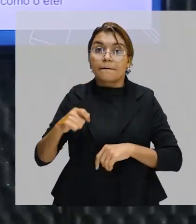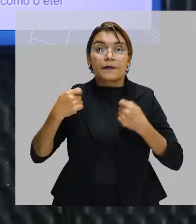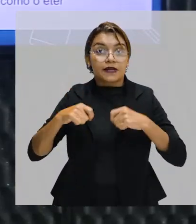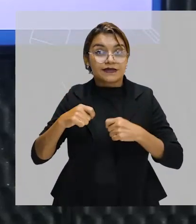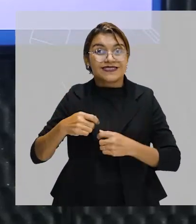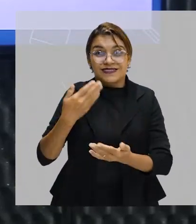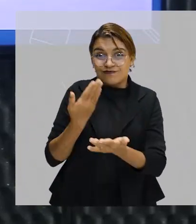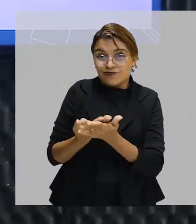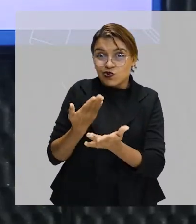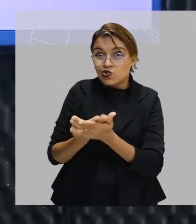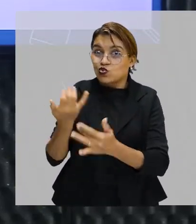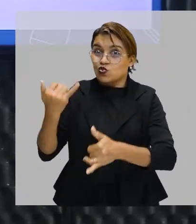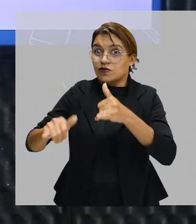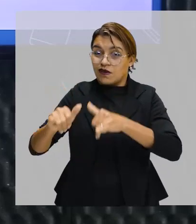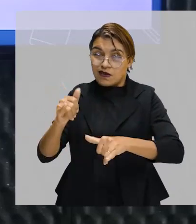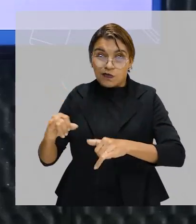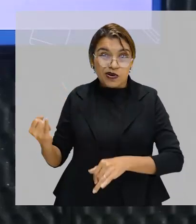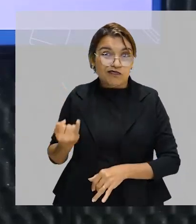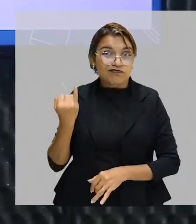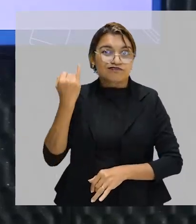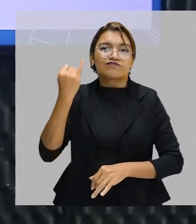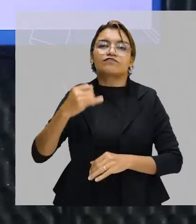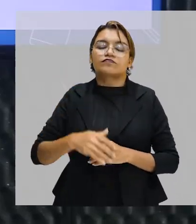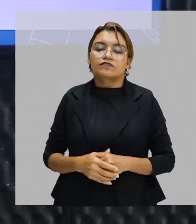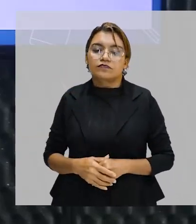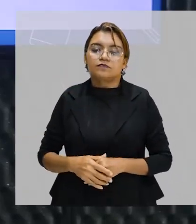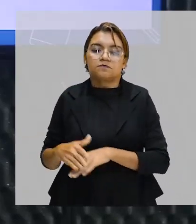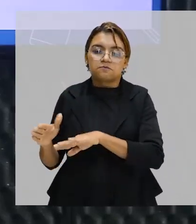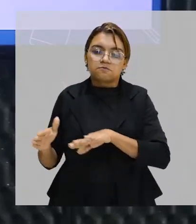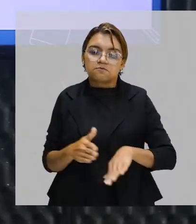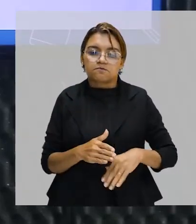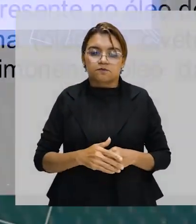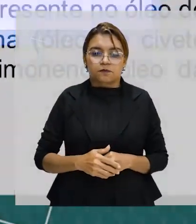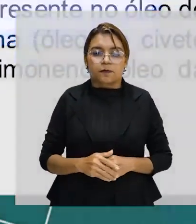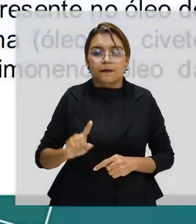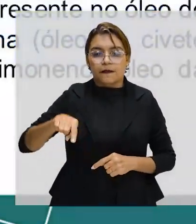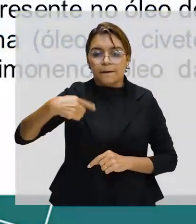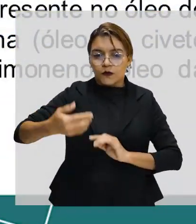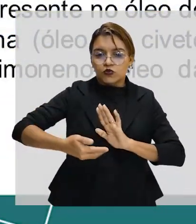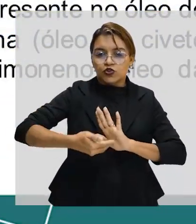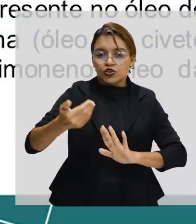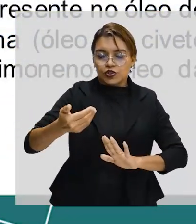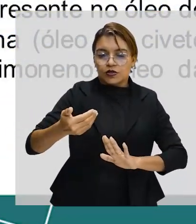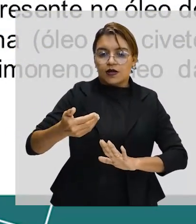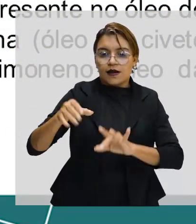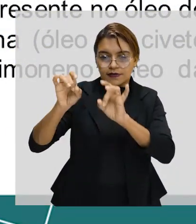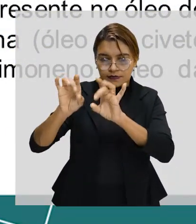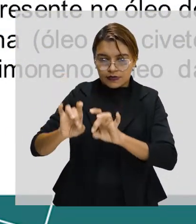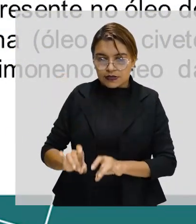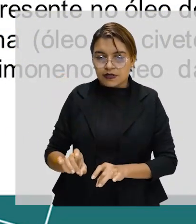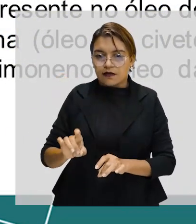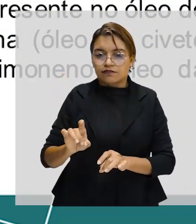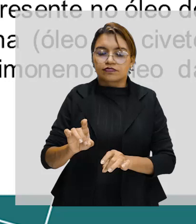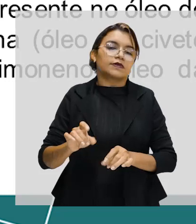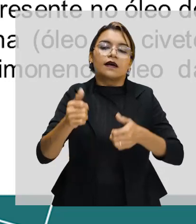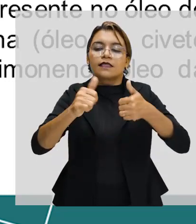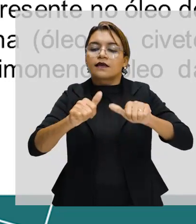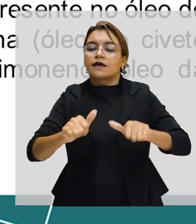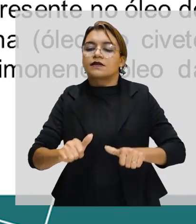química. Show? Após a extração, a essência é analisada por meio de técnicas como a